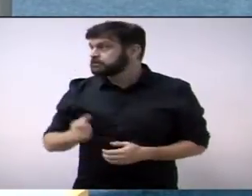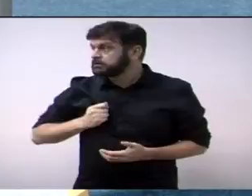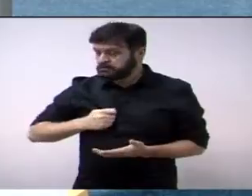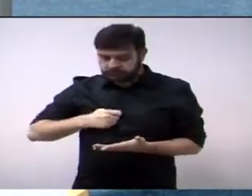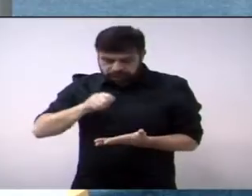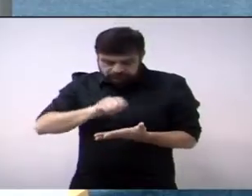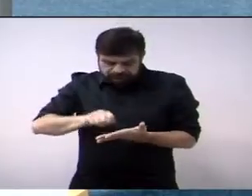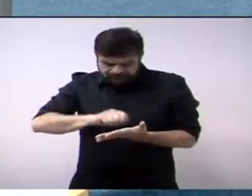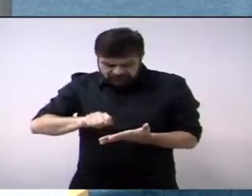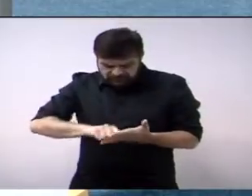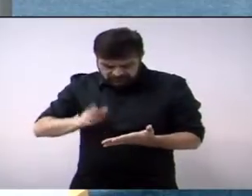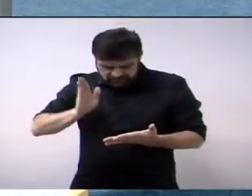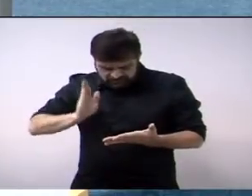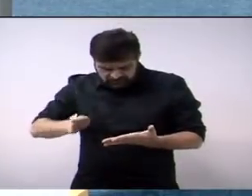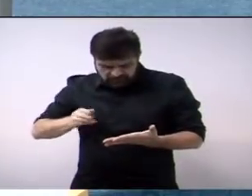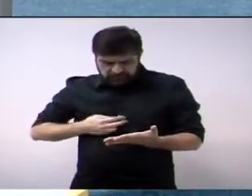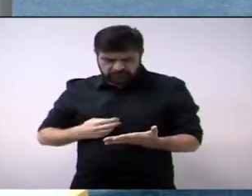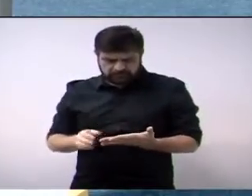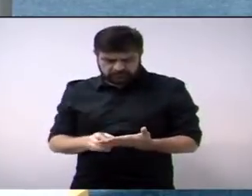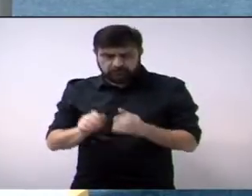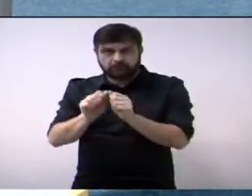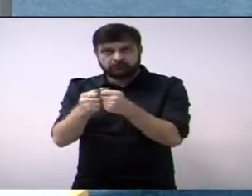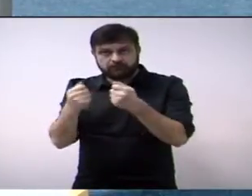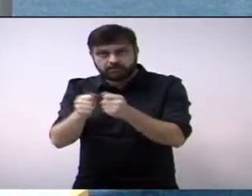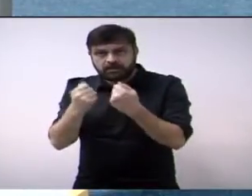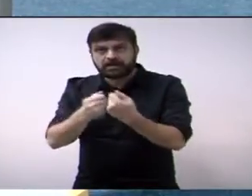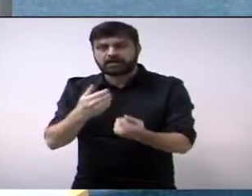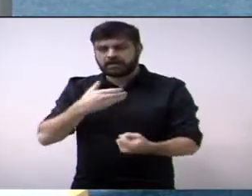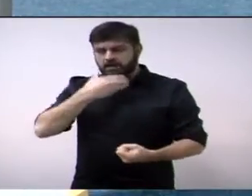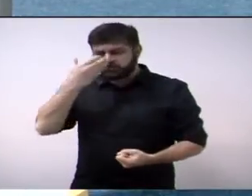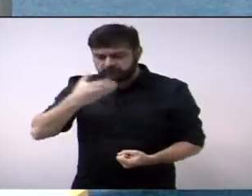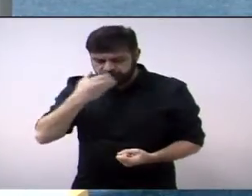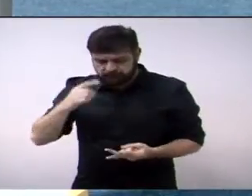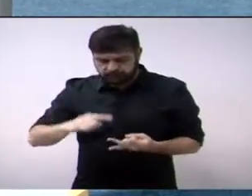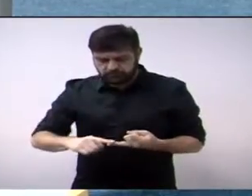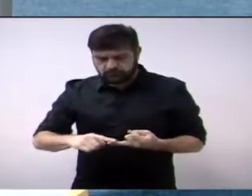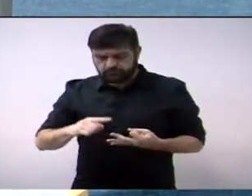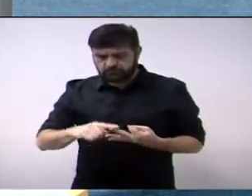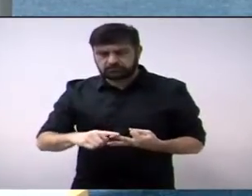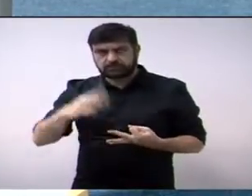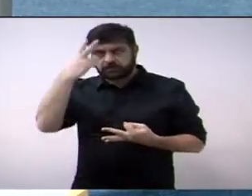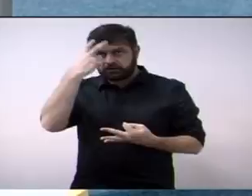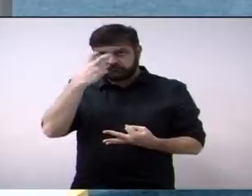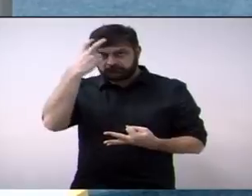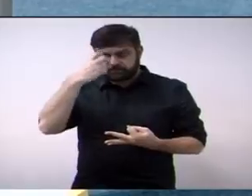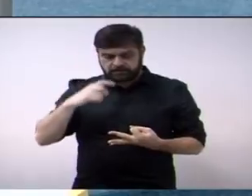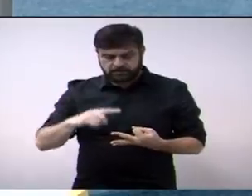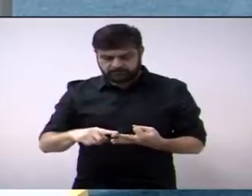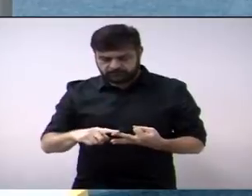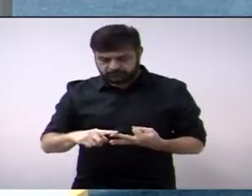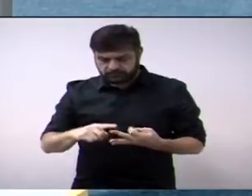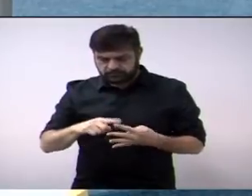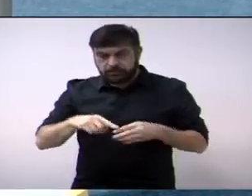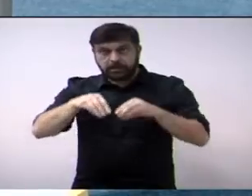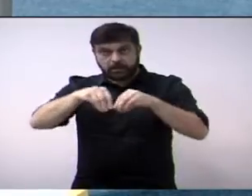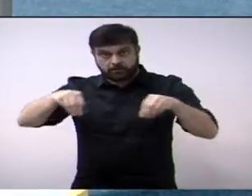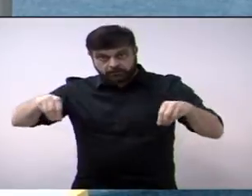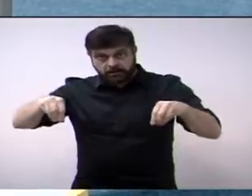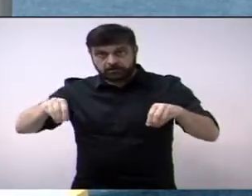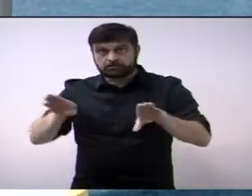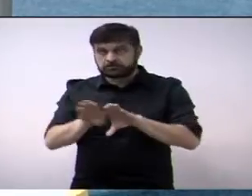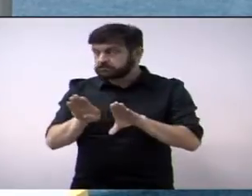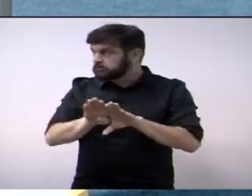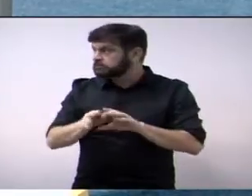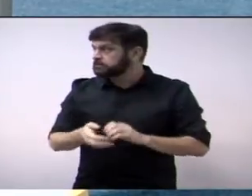o Fiorella, o Manuel Filhos da Fruta, o Flávio e o Danilo Barros